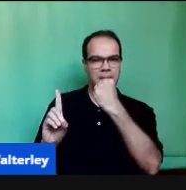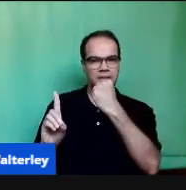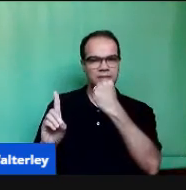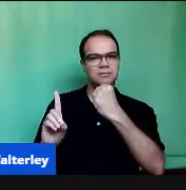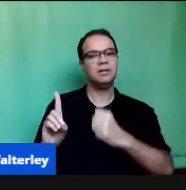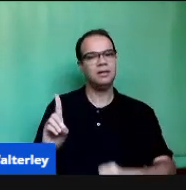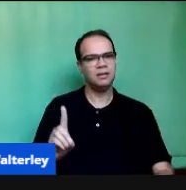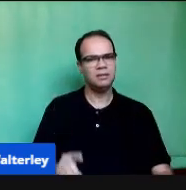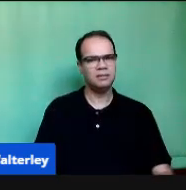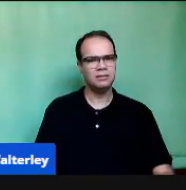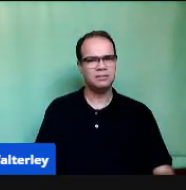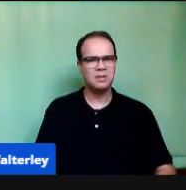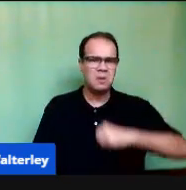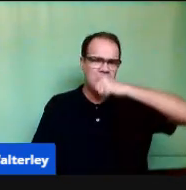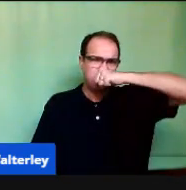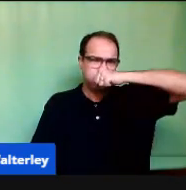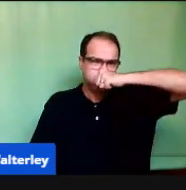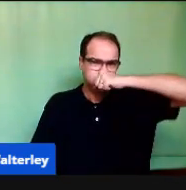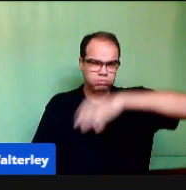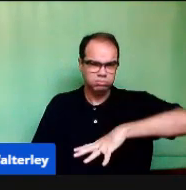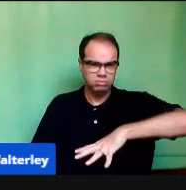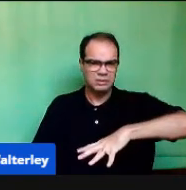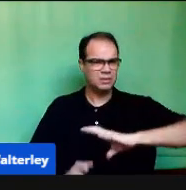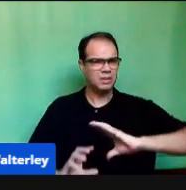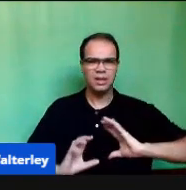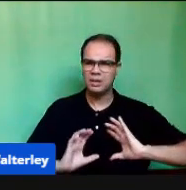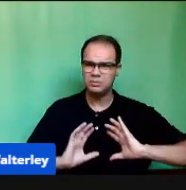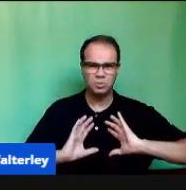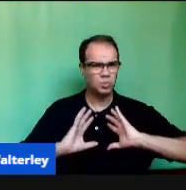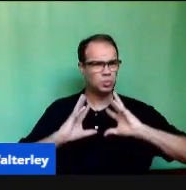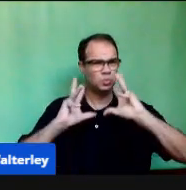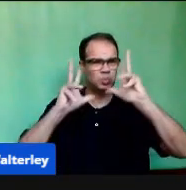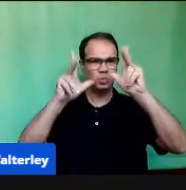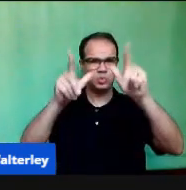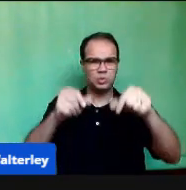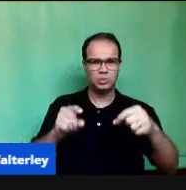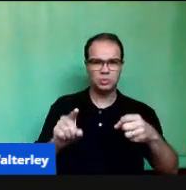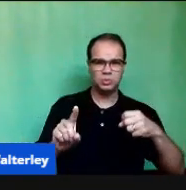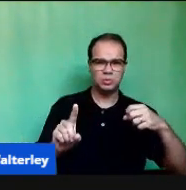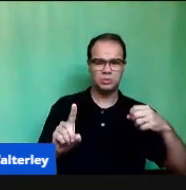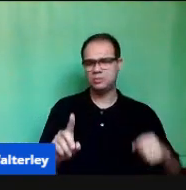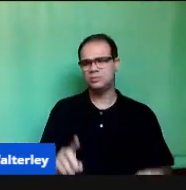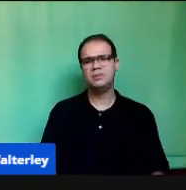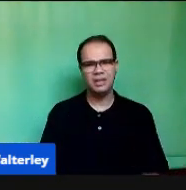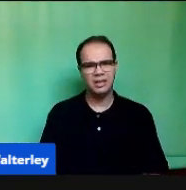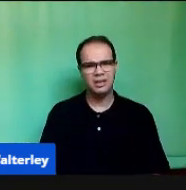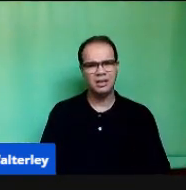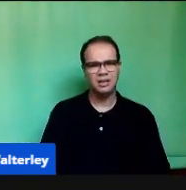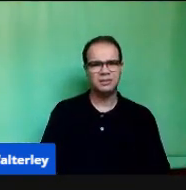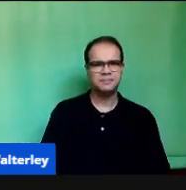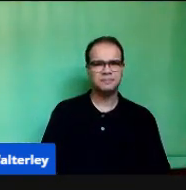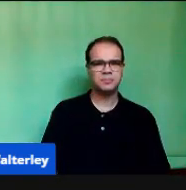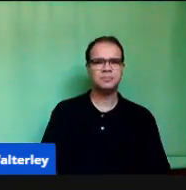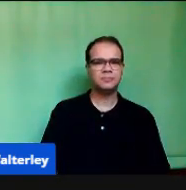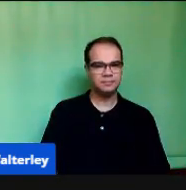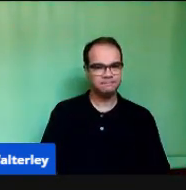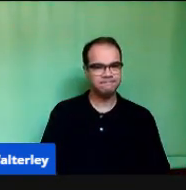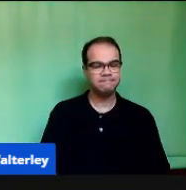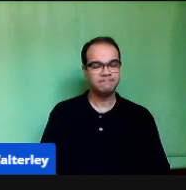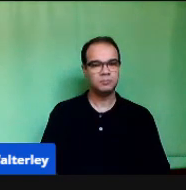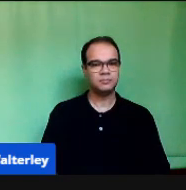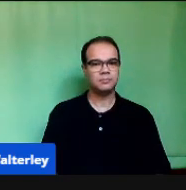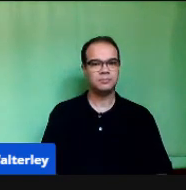múltiplas formas. Mas, além da parte física, a LGBTfobia, ela boicota e rouba sonhos das